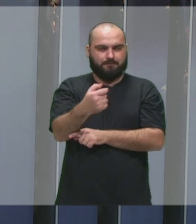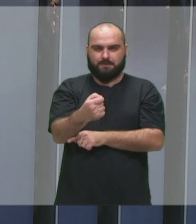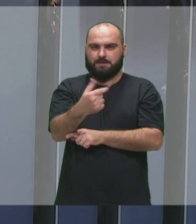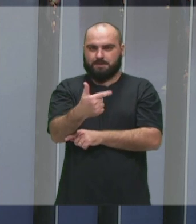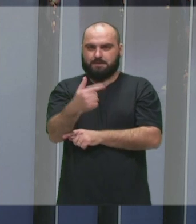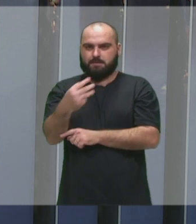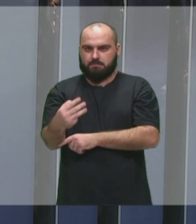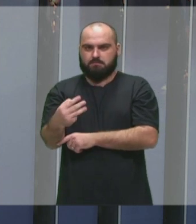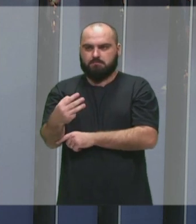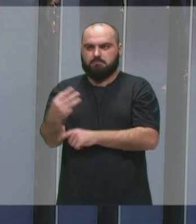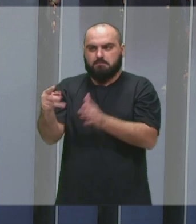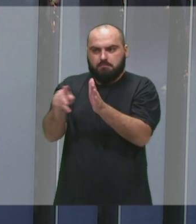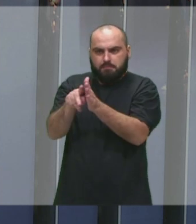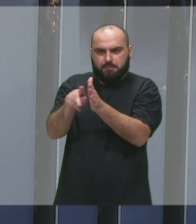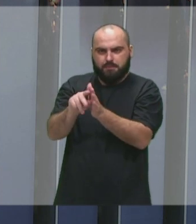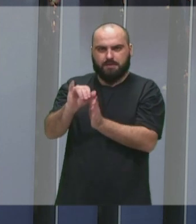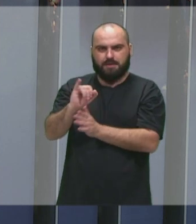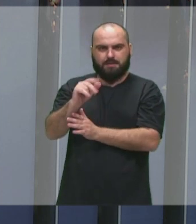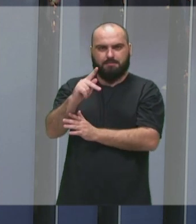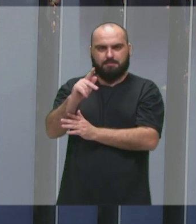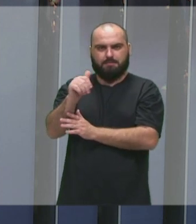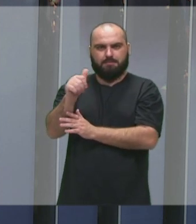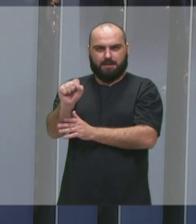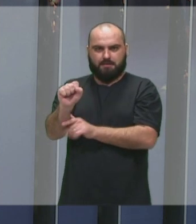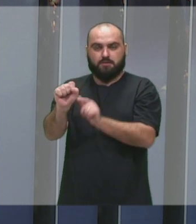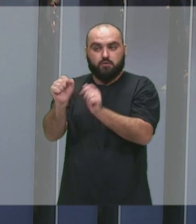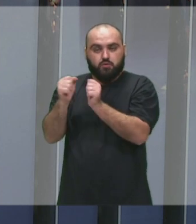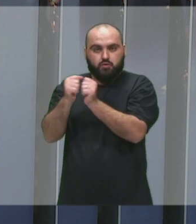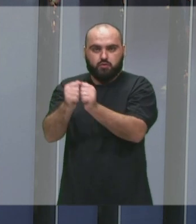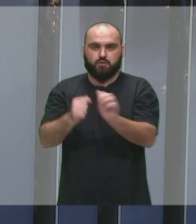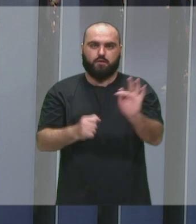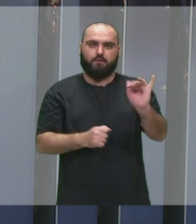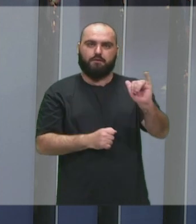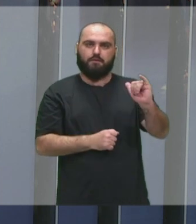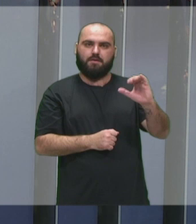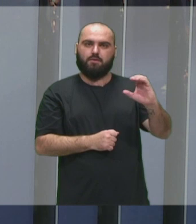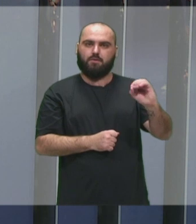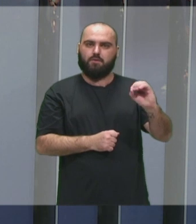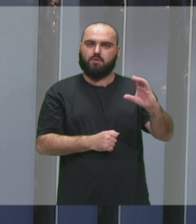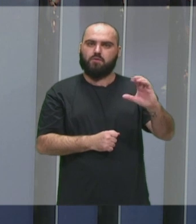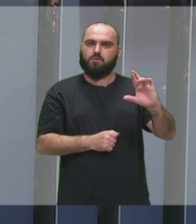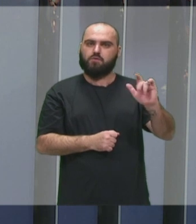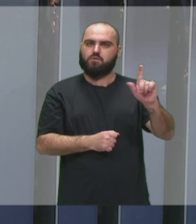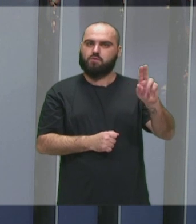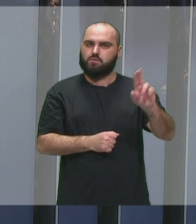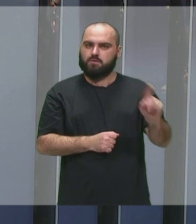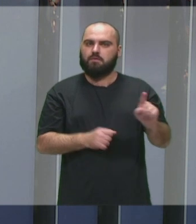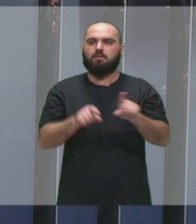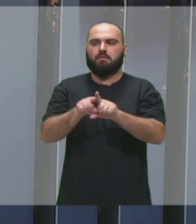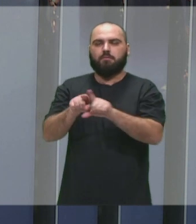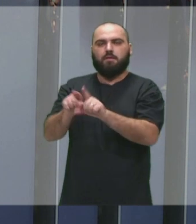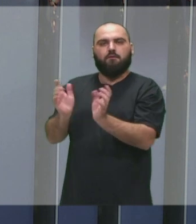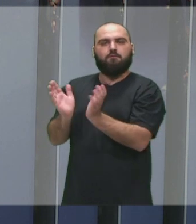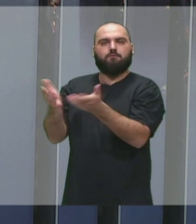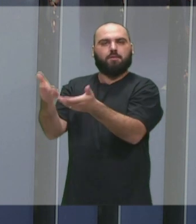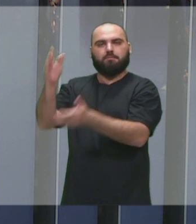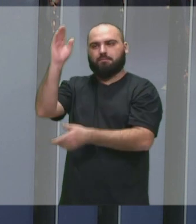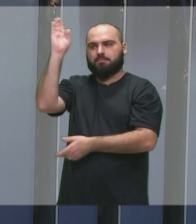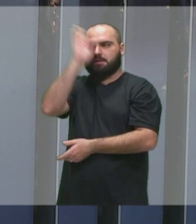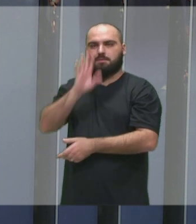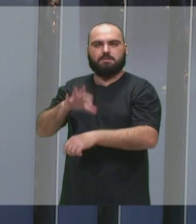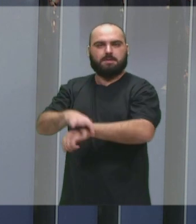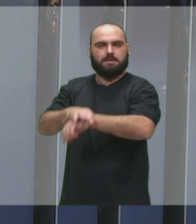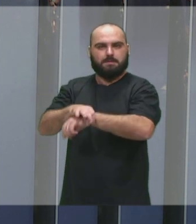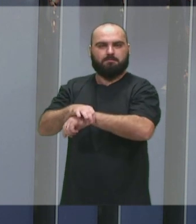Pesquisa Econômica Aplicada, o IPEA, e com a Fiocruz e o Fórum Brasileiro de Segurança Pública, trouxe alguns